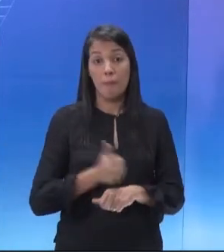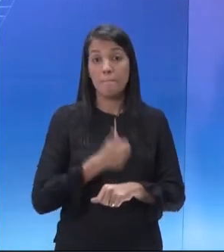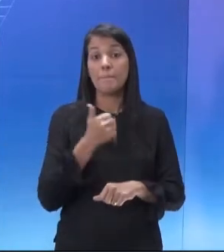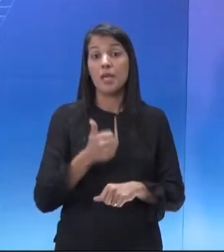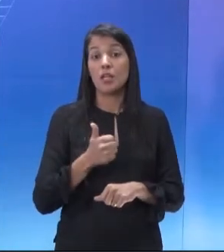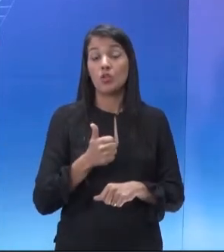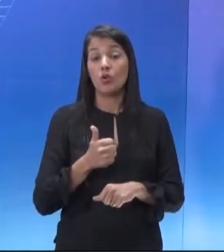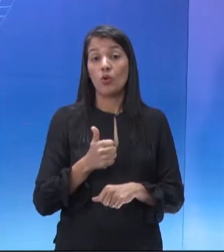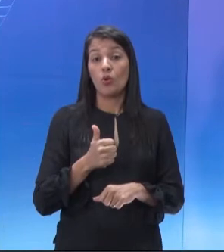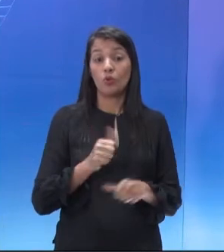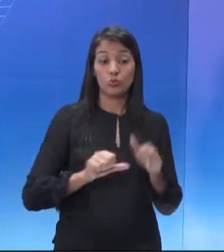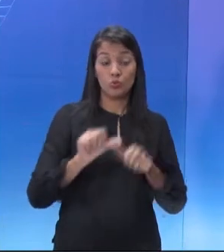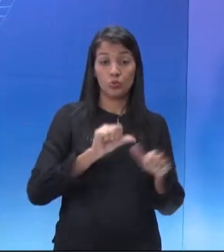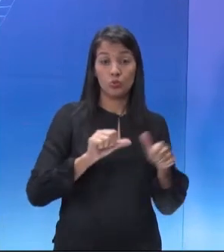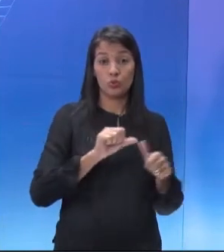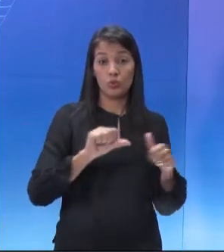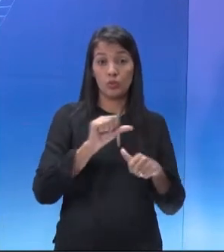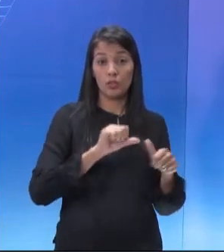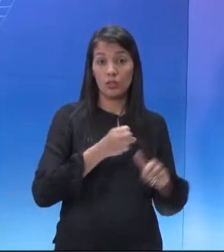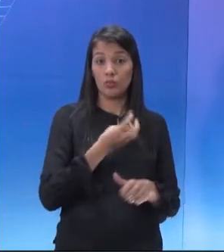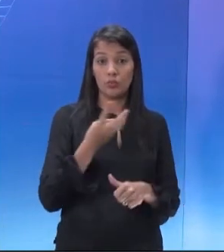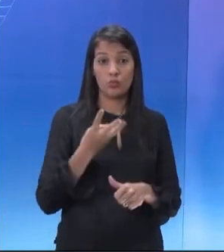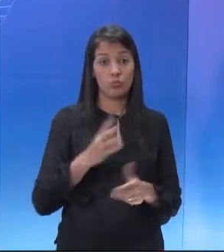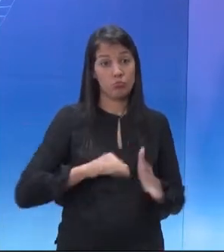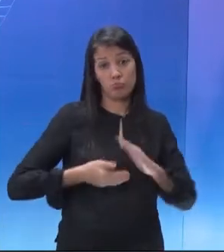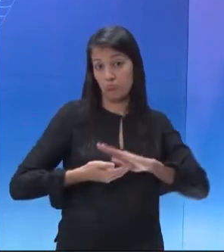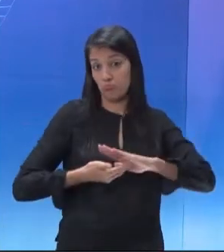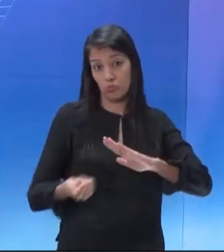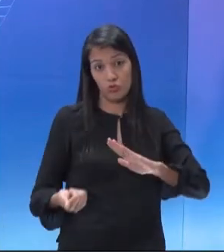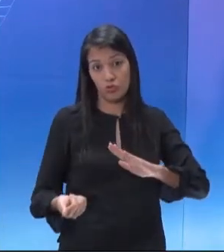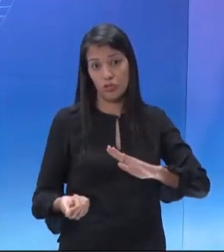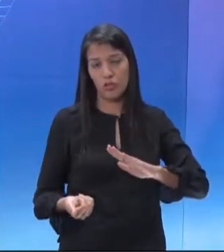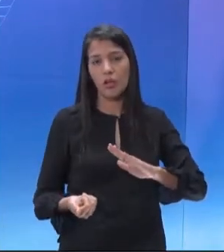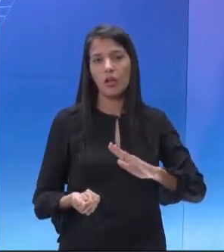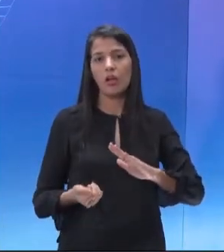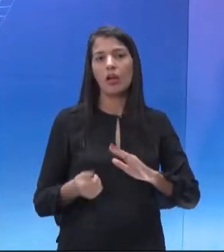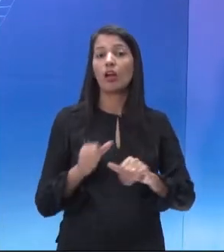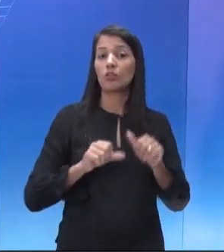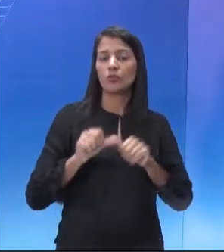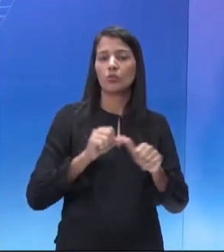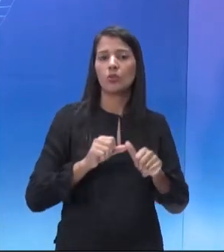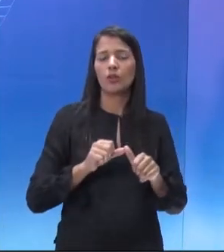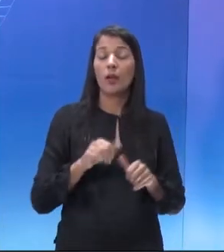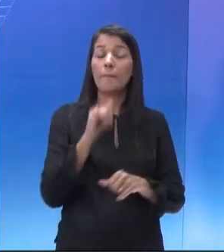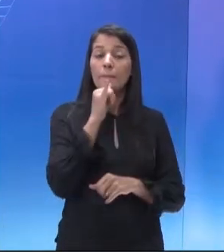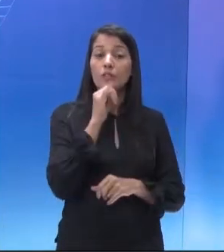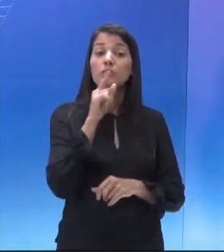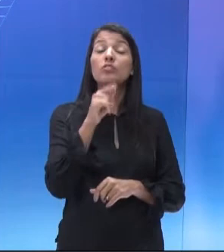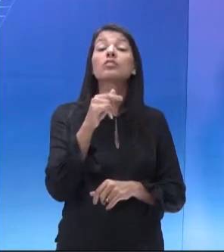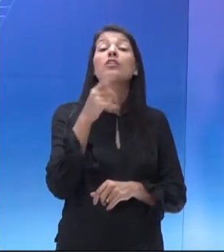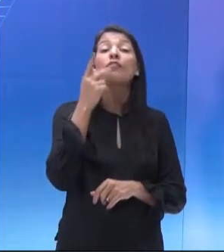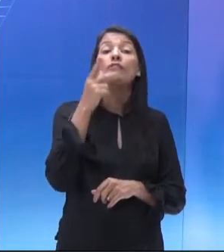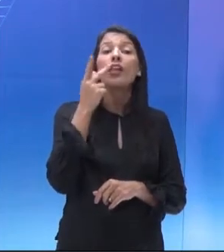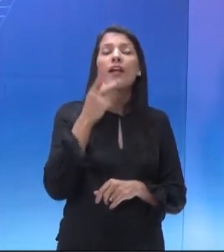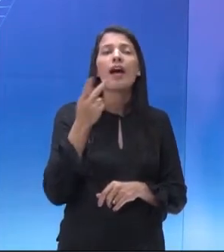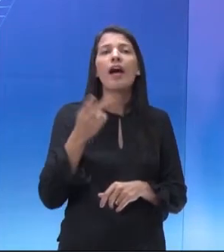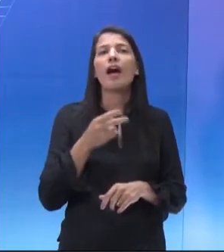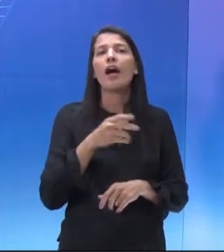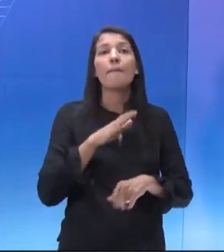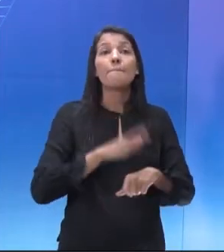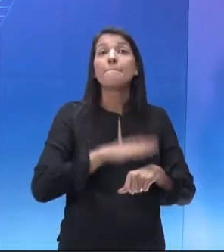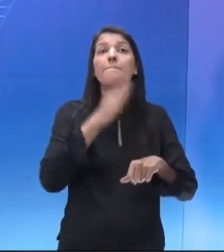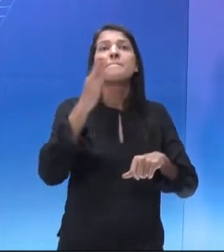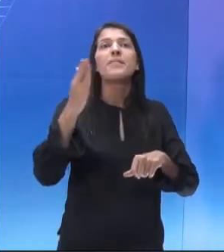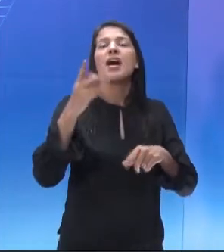da população passou de 50. Ou você fala, menos da metade dos consultados, abaixo